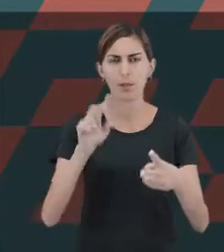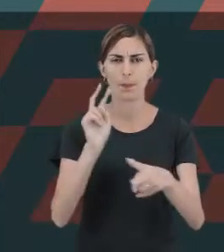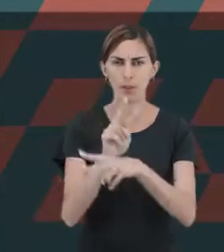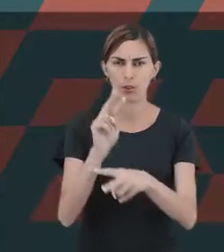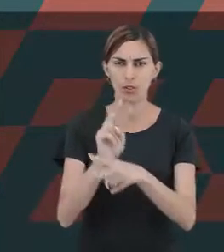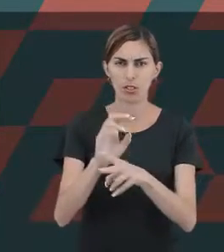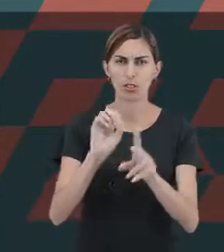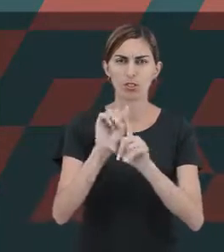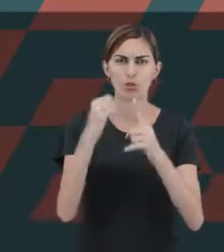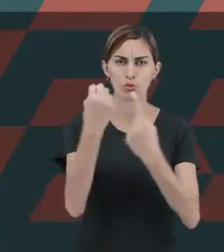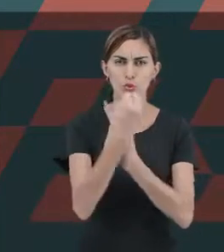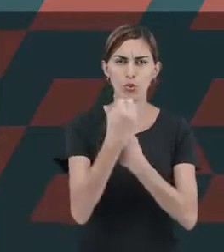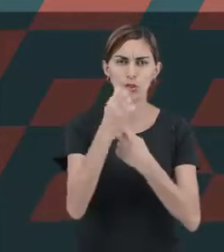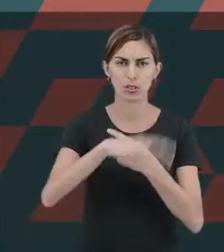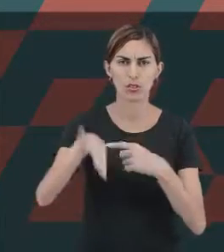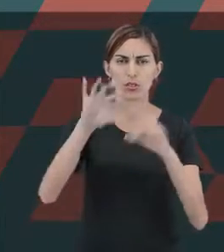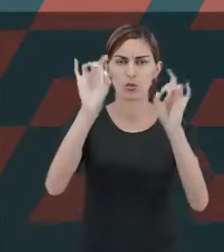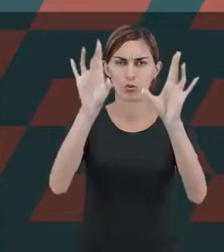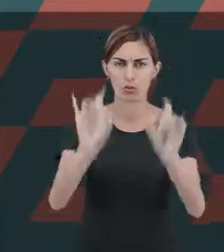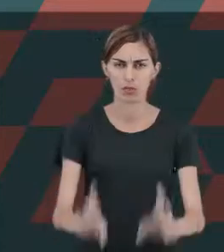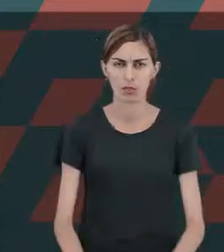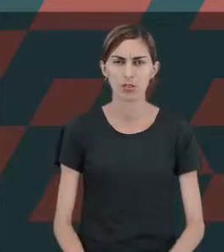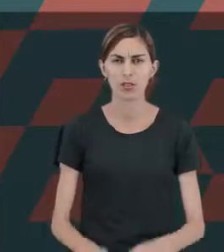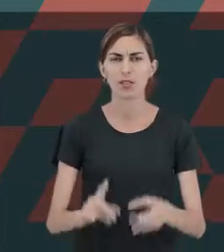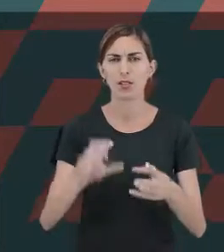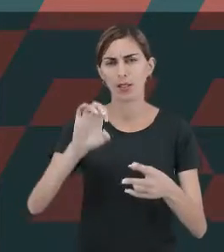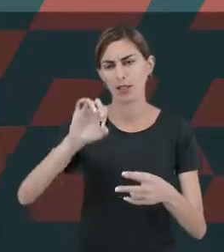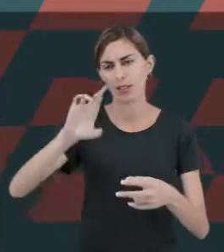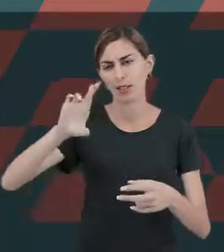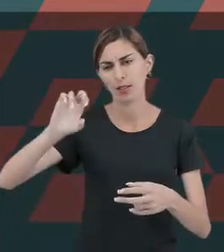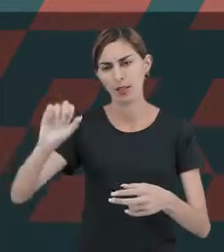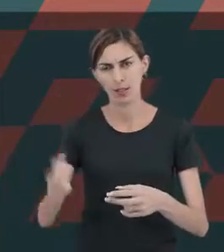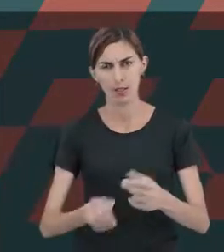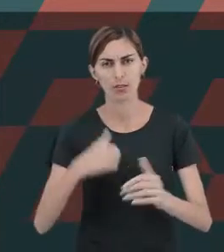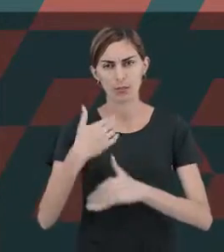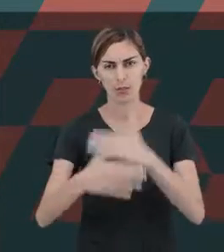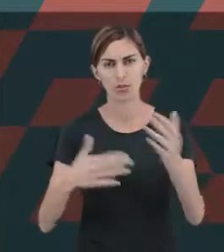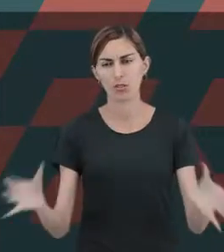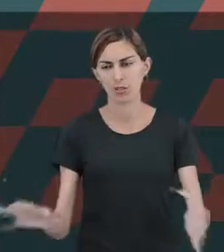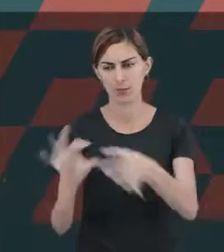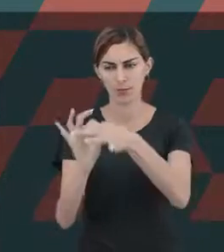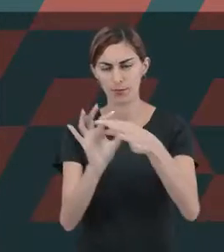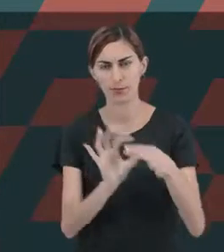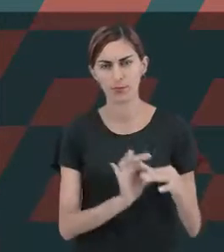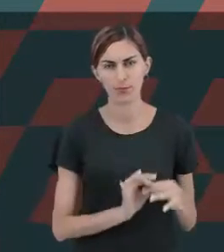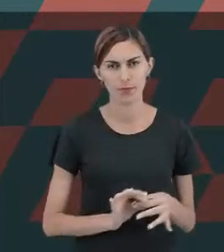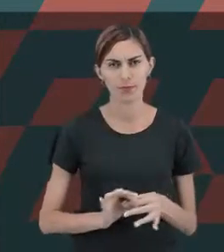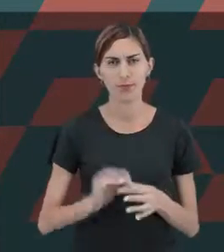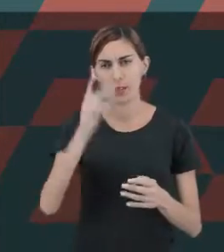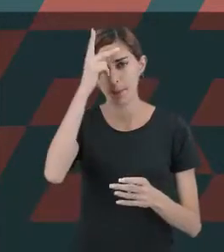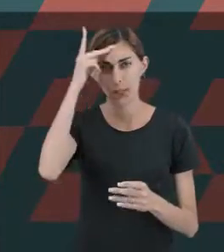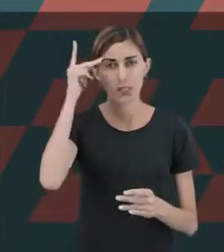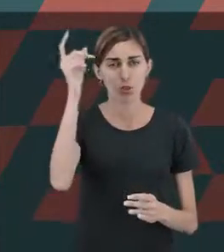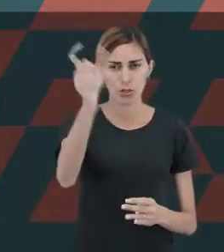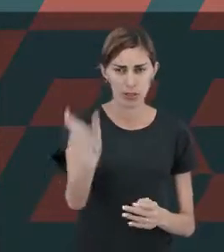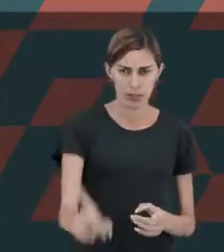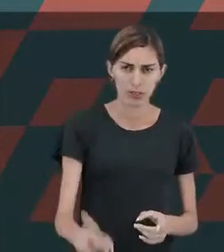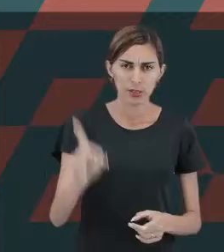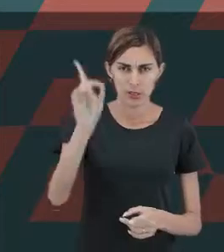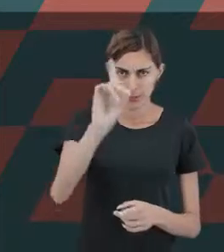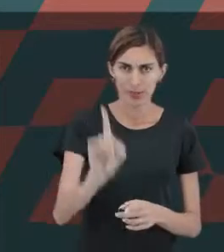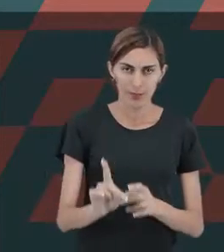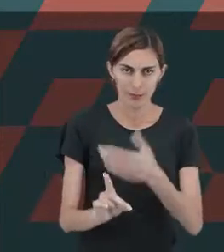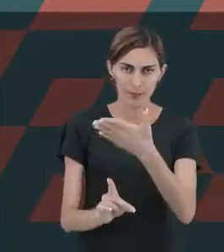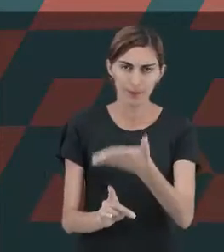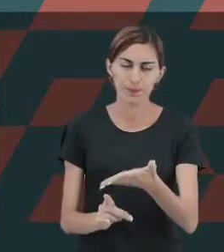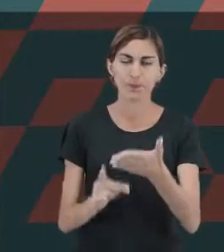social especial, que envolvem CREAS e processos de abrigamento. Na pessoa com deficiência, a